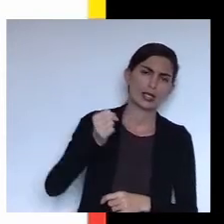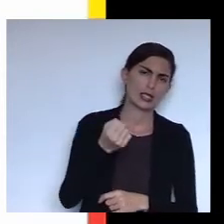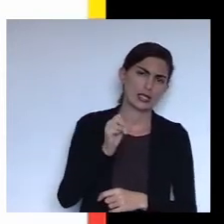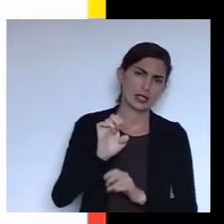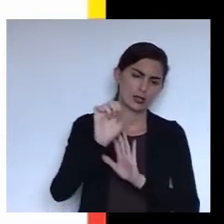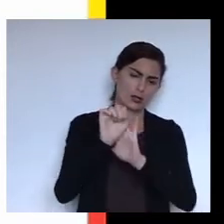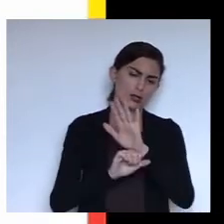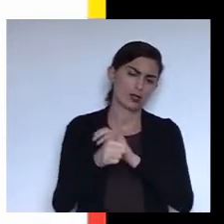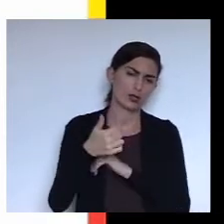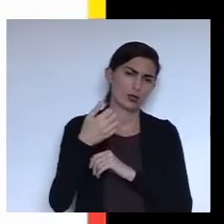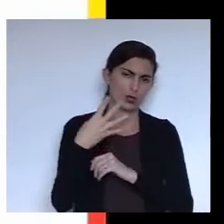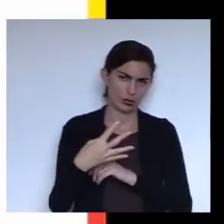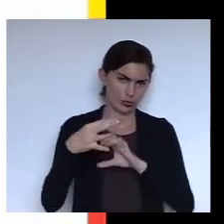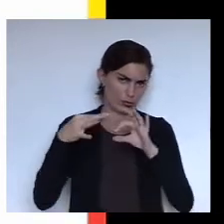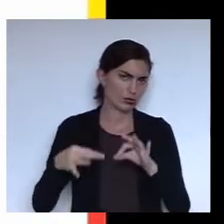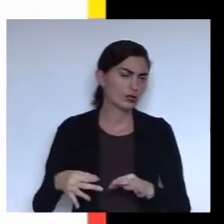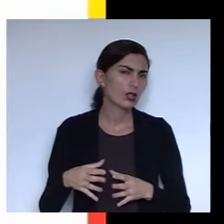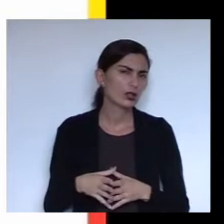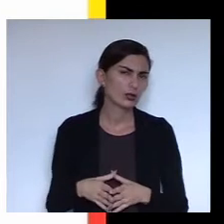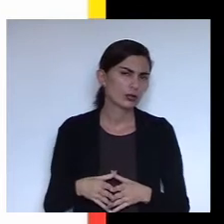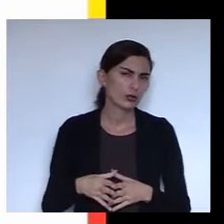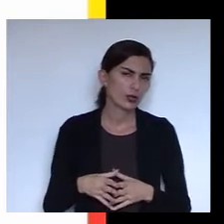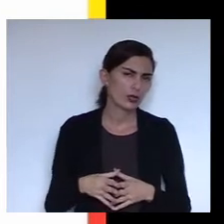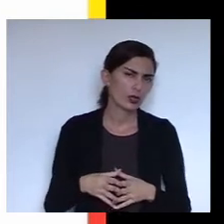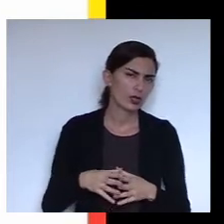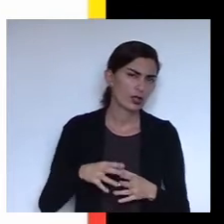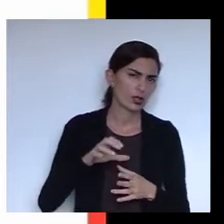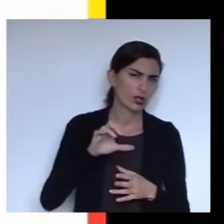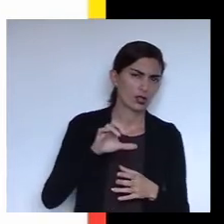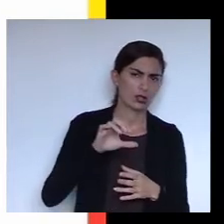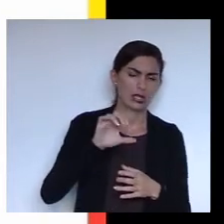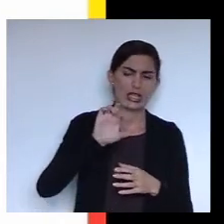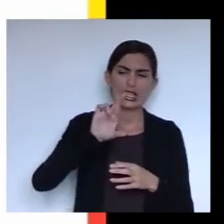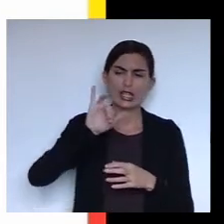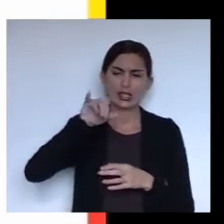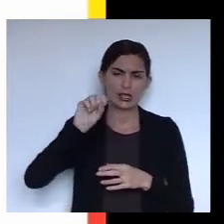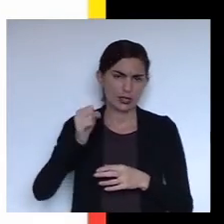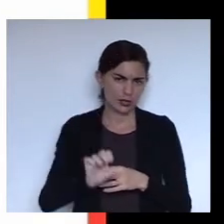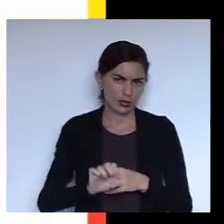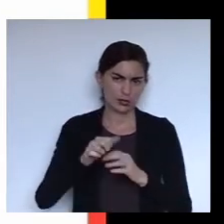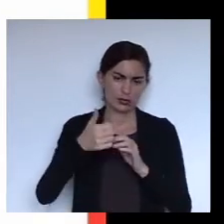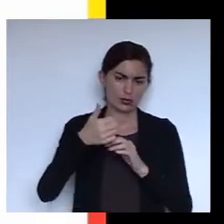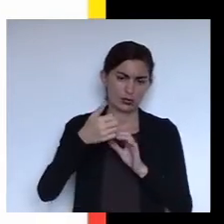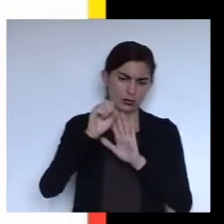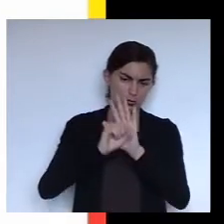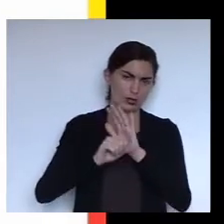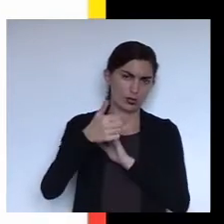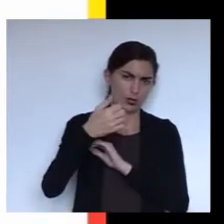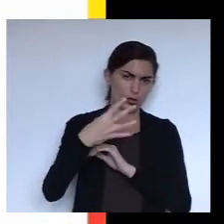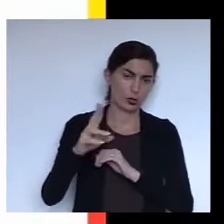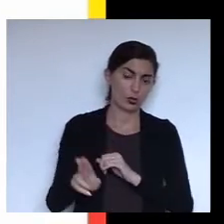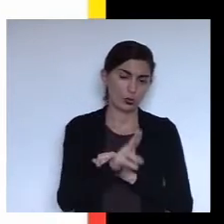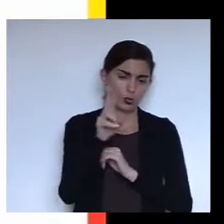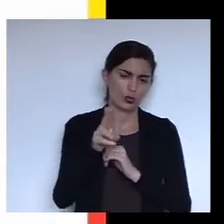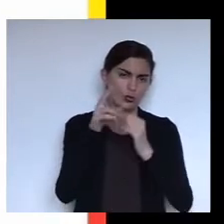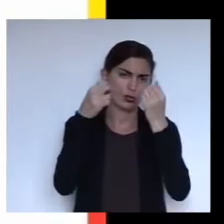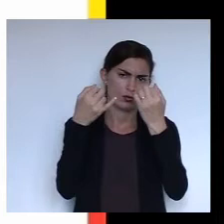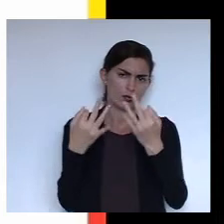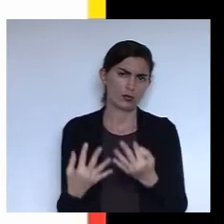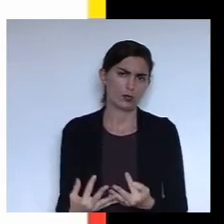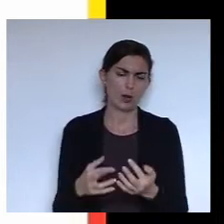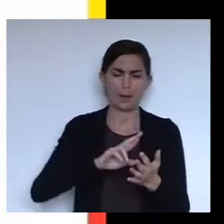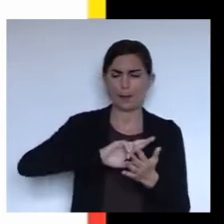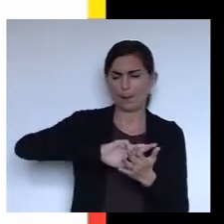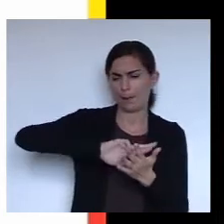século XIV. Tá certo? O termo crise do século XIV, ele é usado para designar